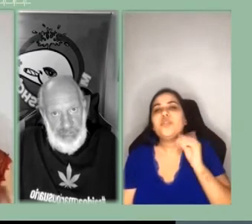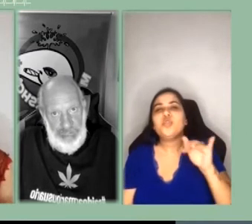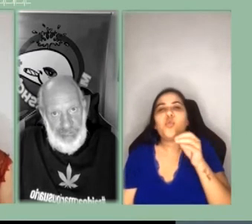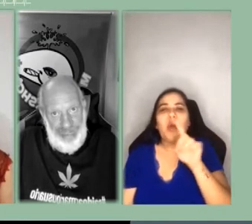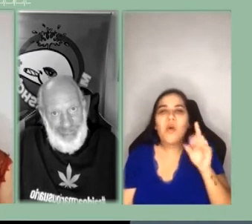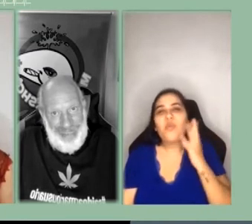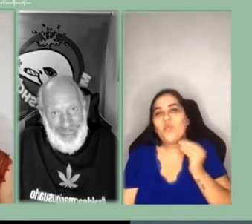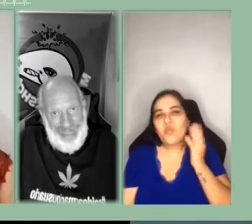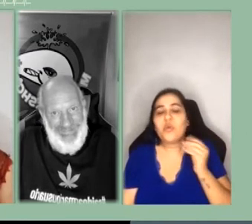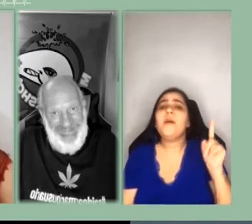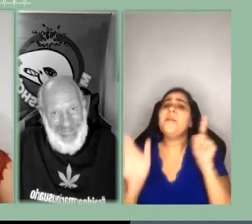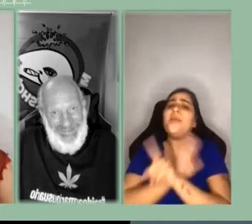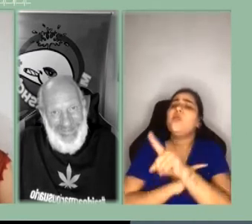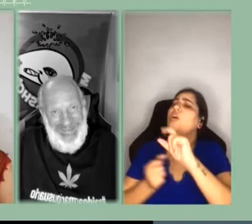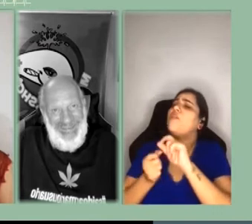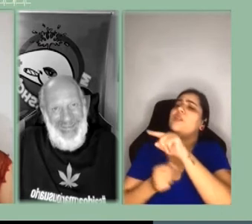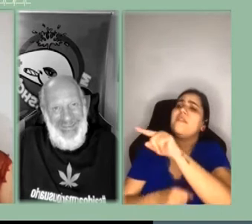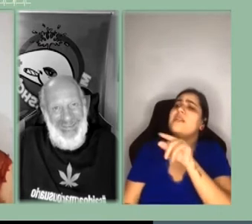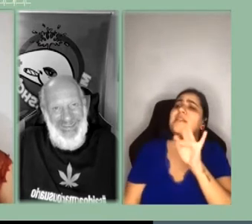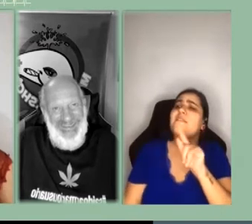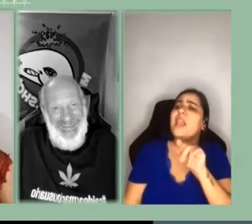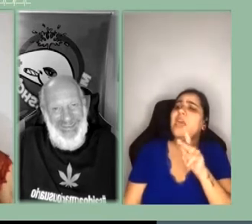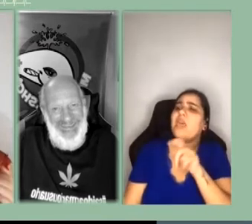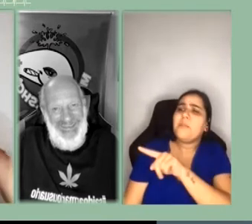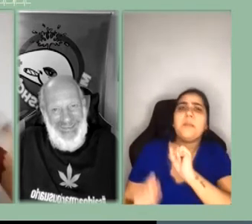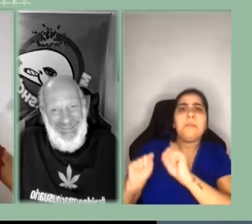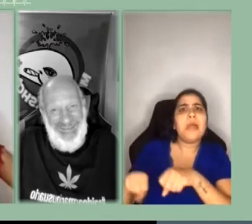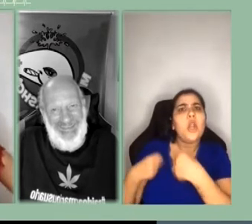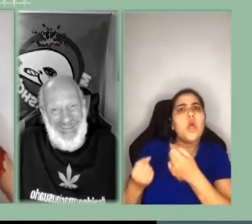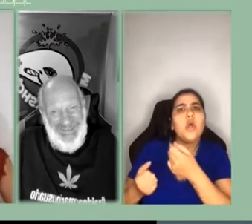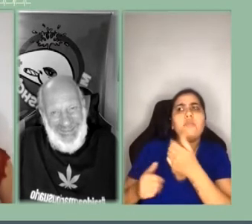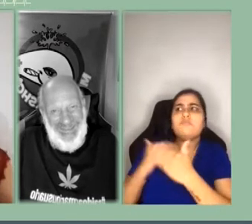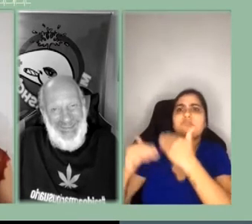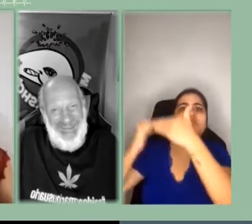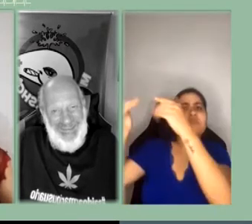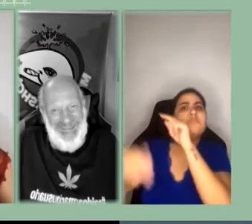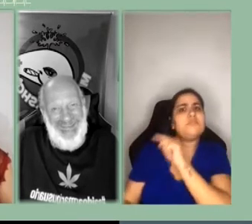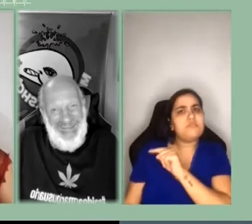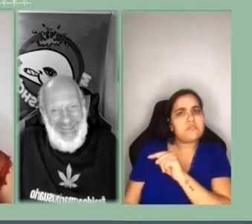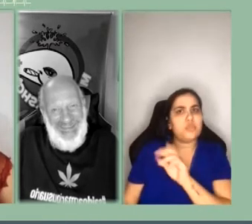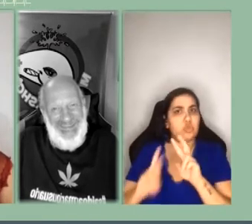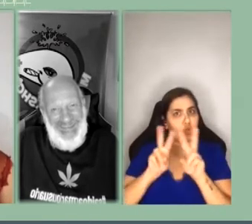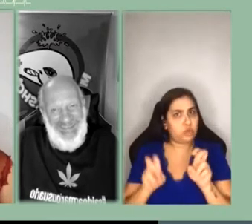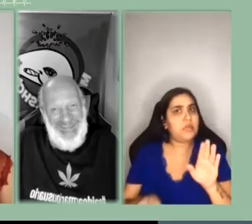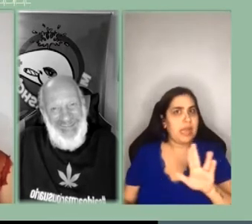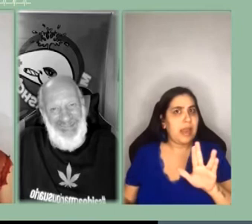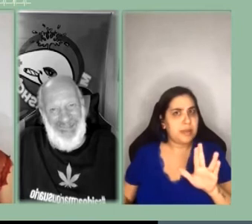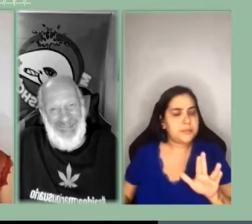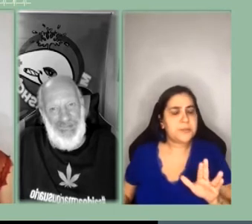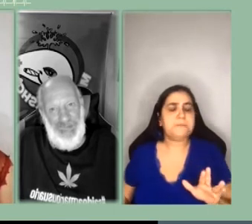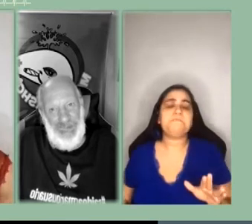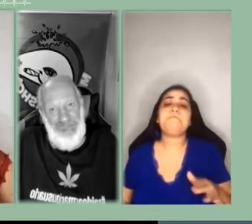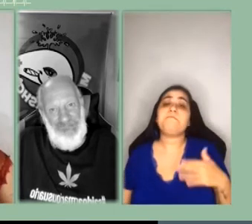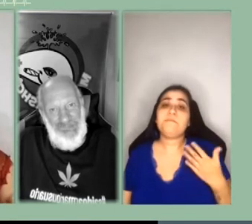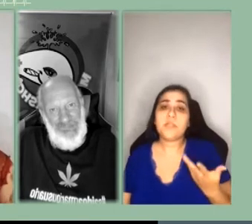feito com o Felipe e com o seu Ivo, que ele tinha melhorado tanto, tinha evoluído na questão da cannabis medicinal. Então